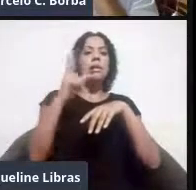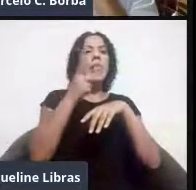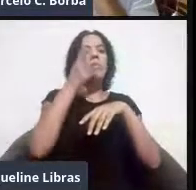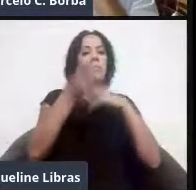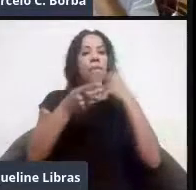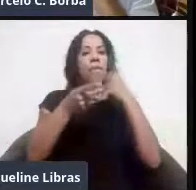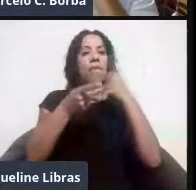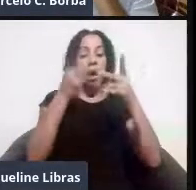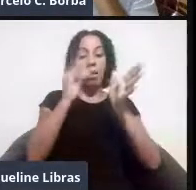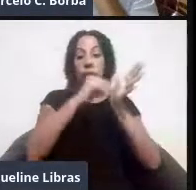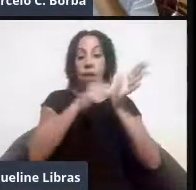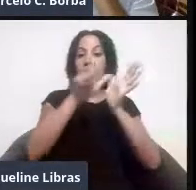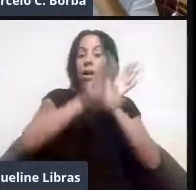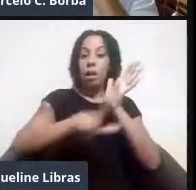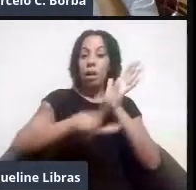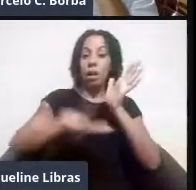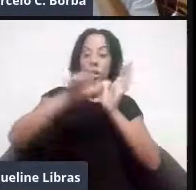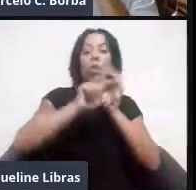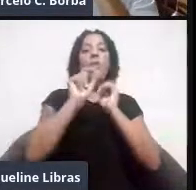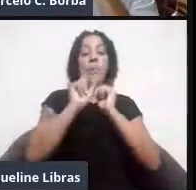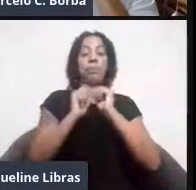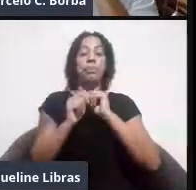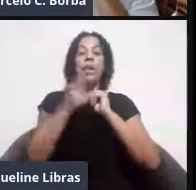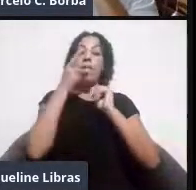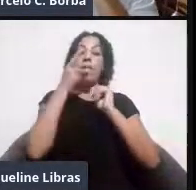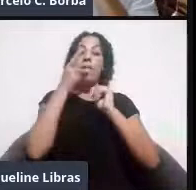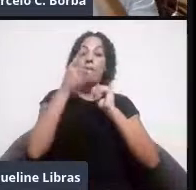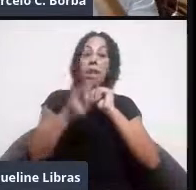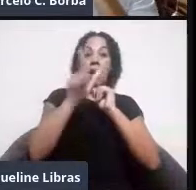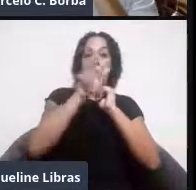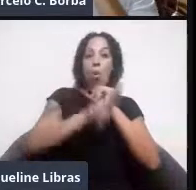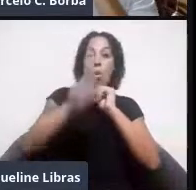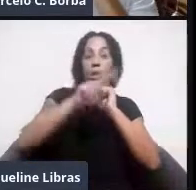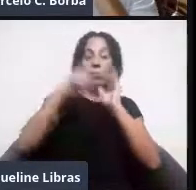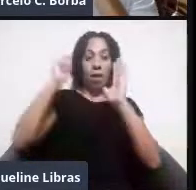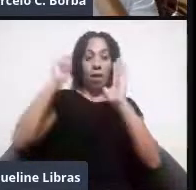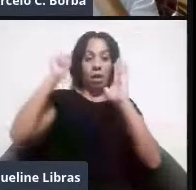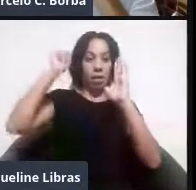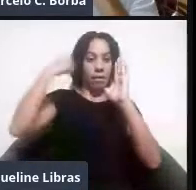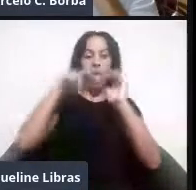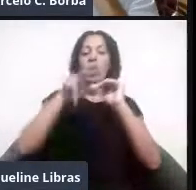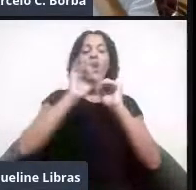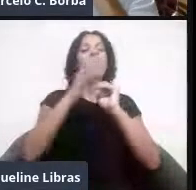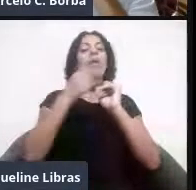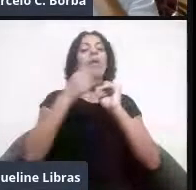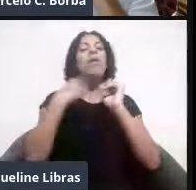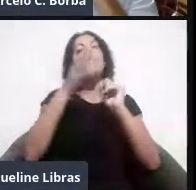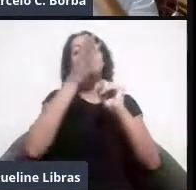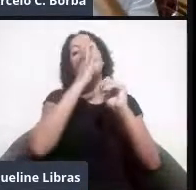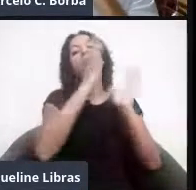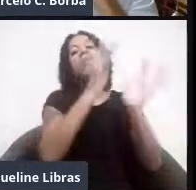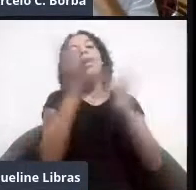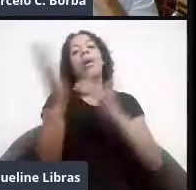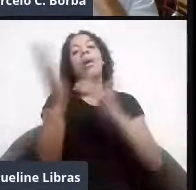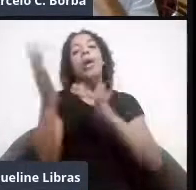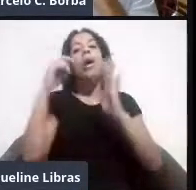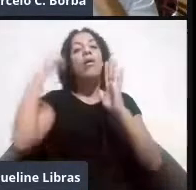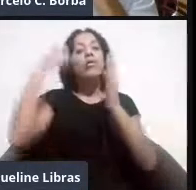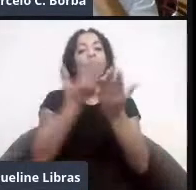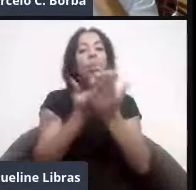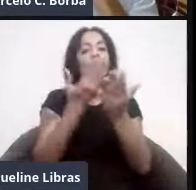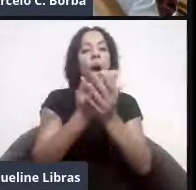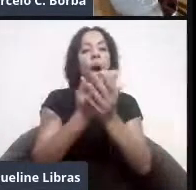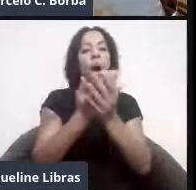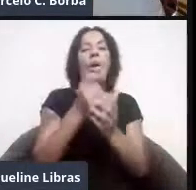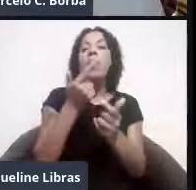na literatura é que utilizar os vídeos não é simplesmente você assistir o vídeo de uma aula sem que tenha nenhum